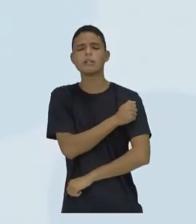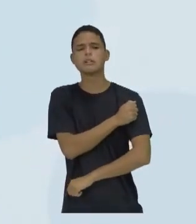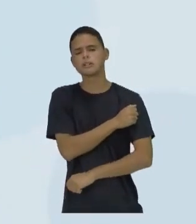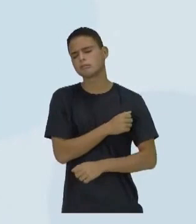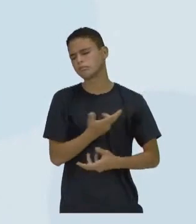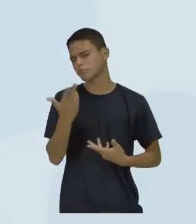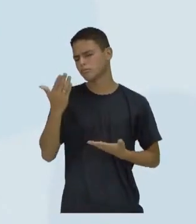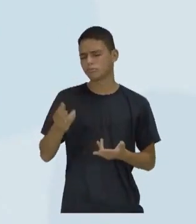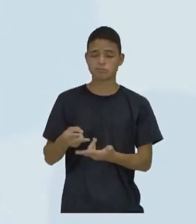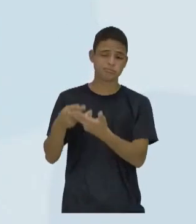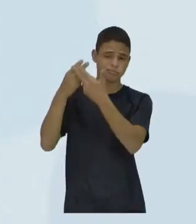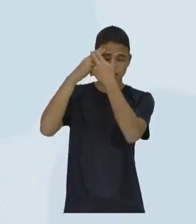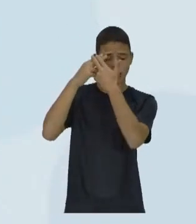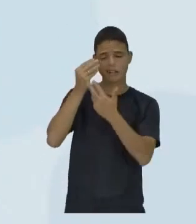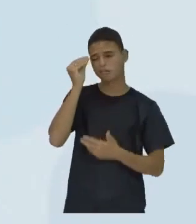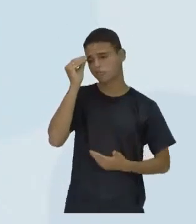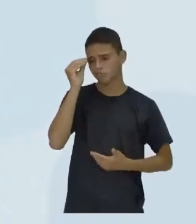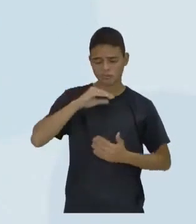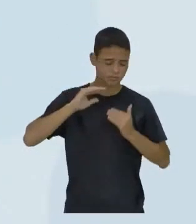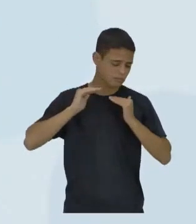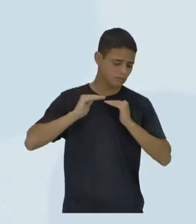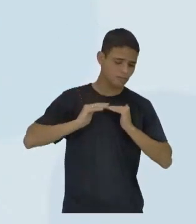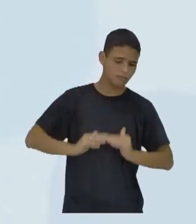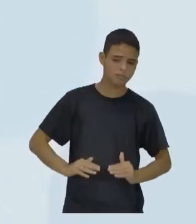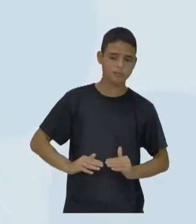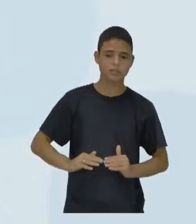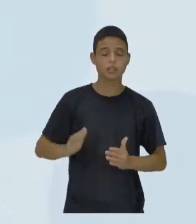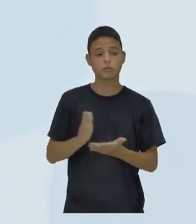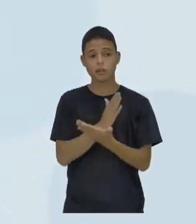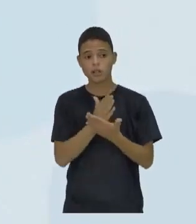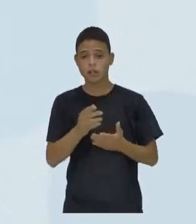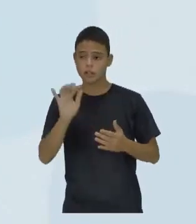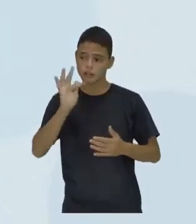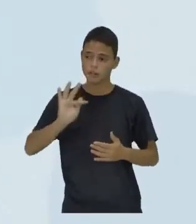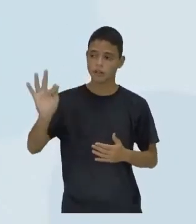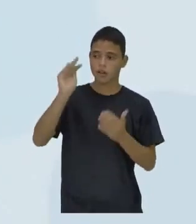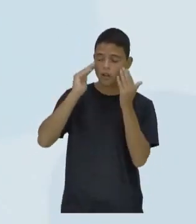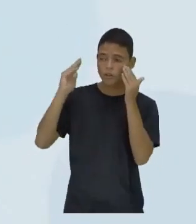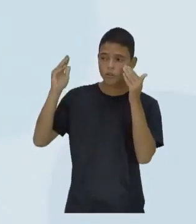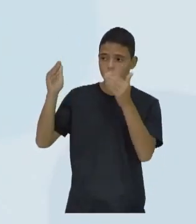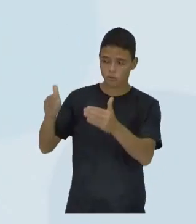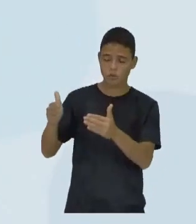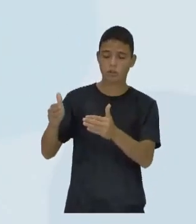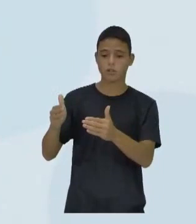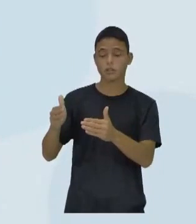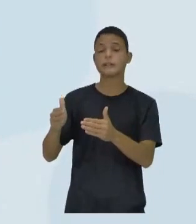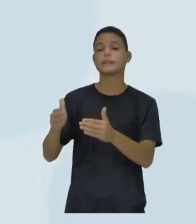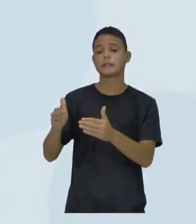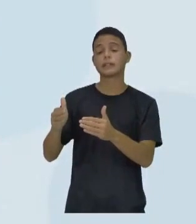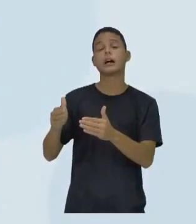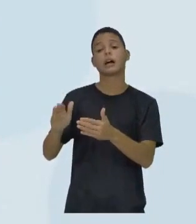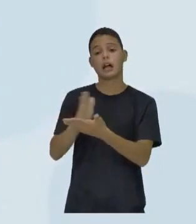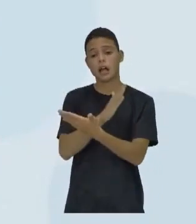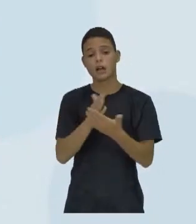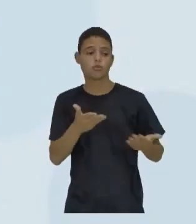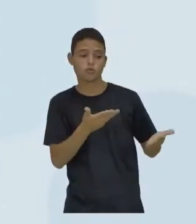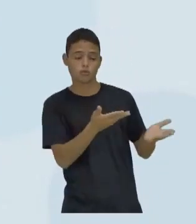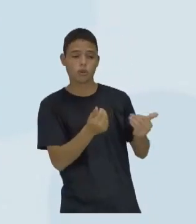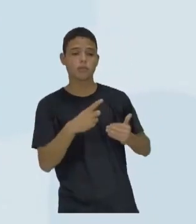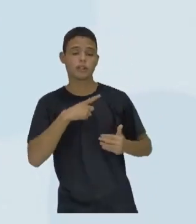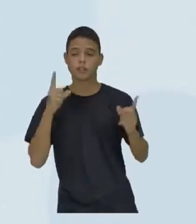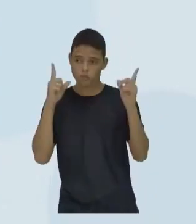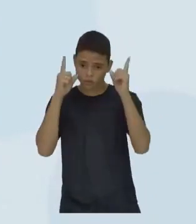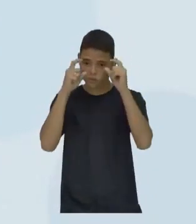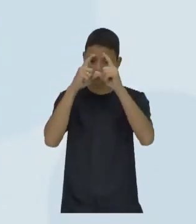na faculdade, que exige mais foco em poucos assuntos. Os educadores alertam que muitos jovens têm dificuldade de postergar